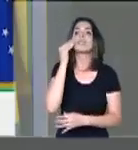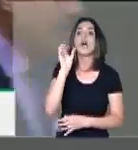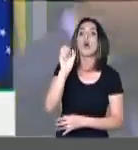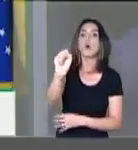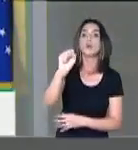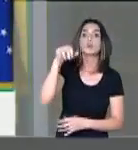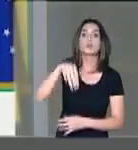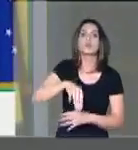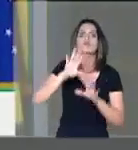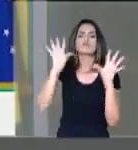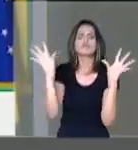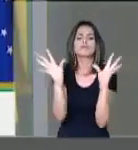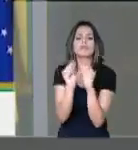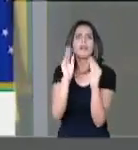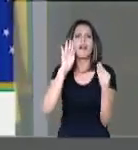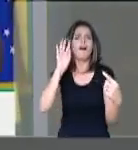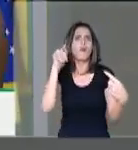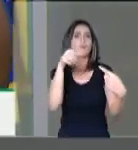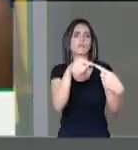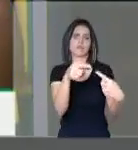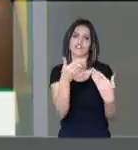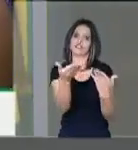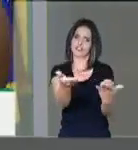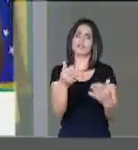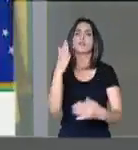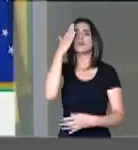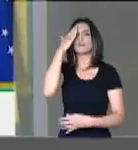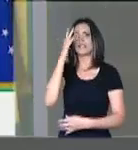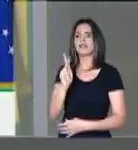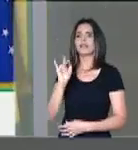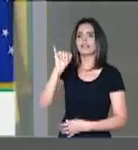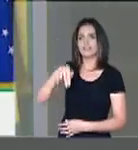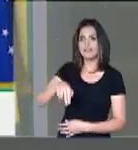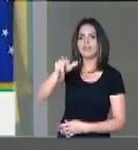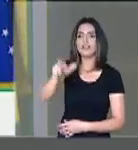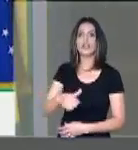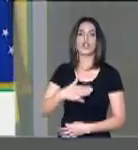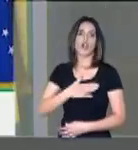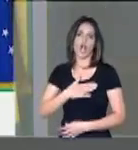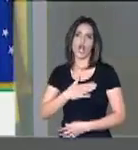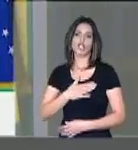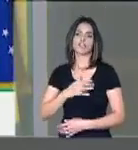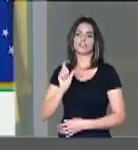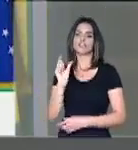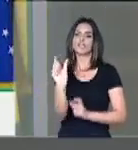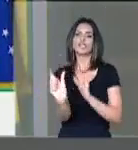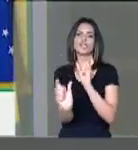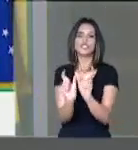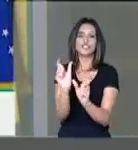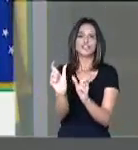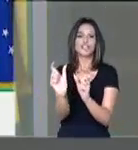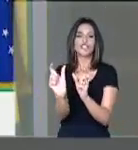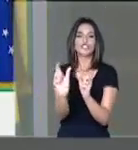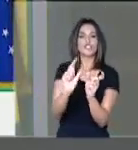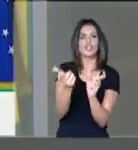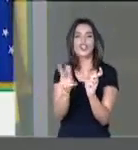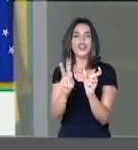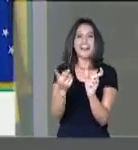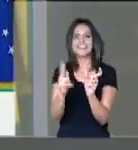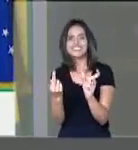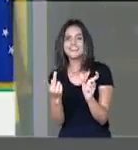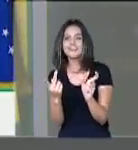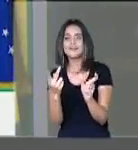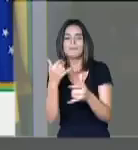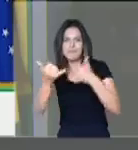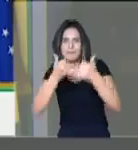objetiva embora eu sei que vossa excelência etapa quem gosta bastante de trocadilhos acho que a